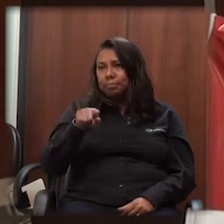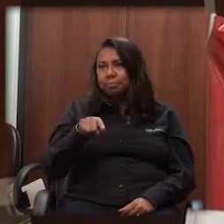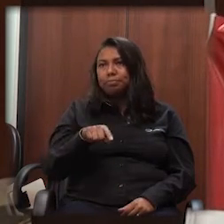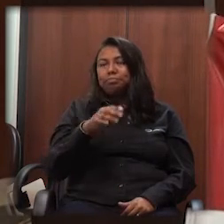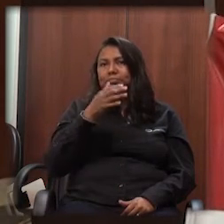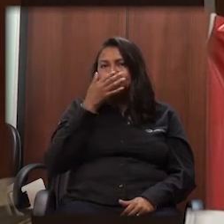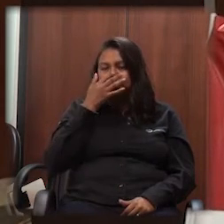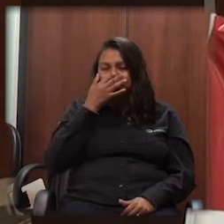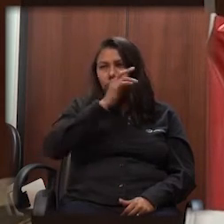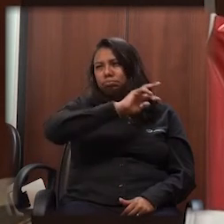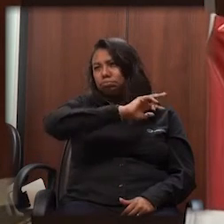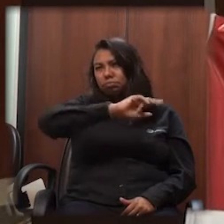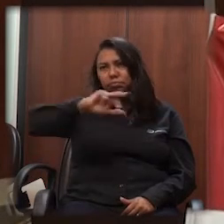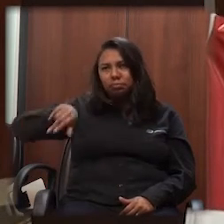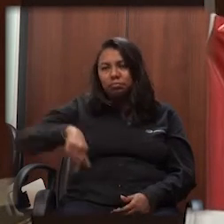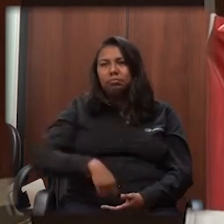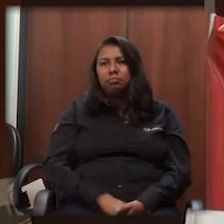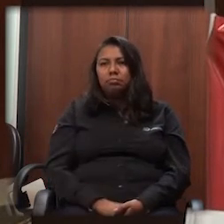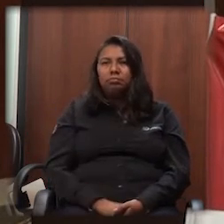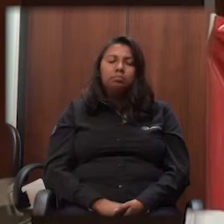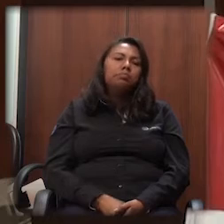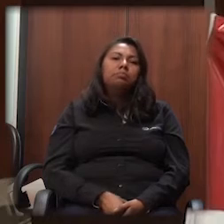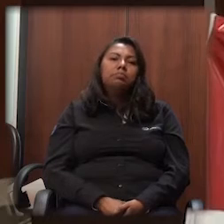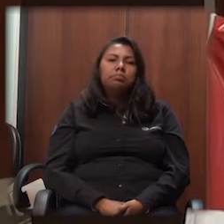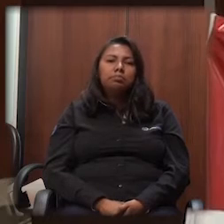bem diversificado. Pode passar.